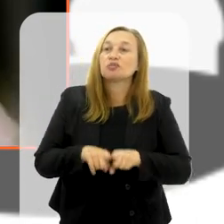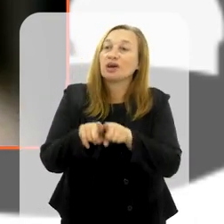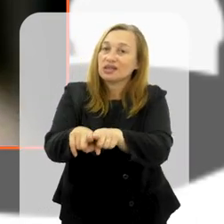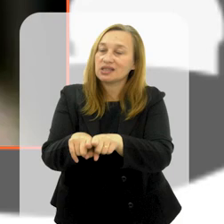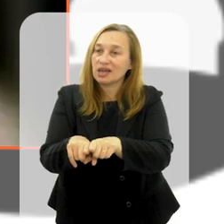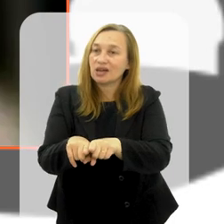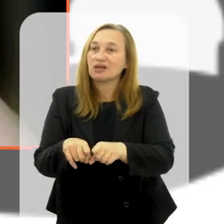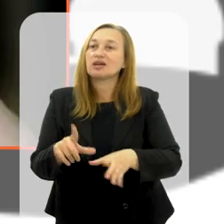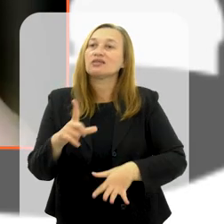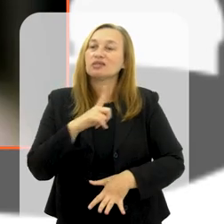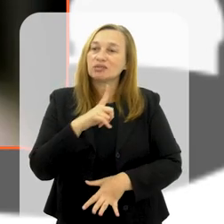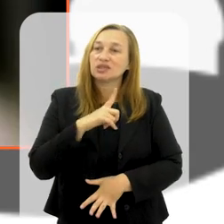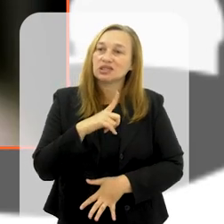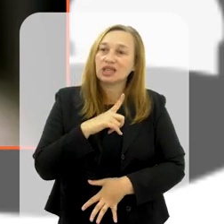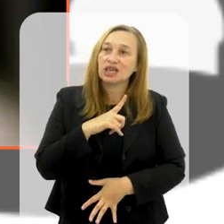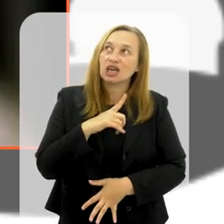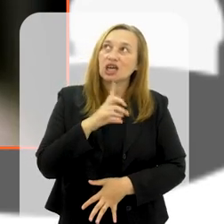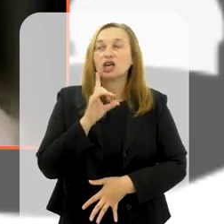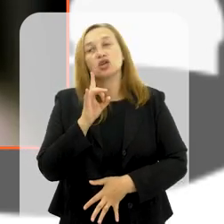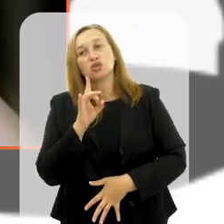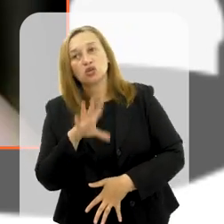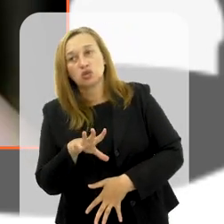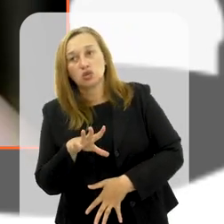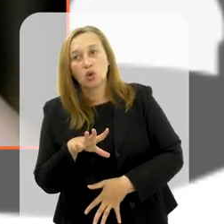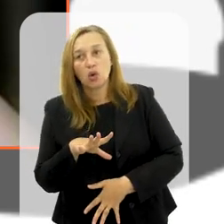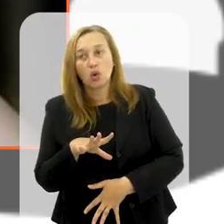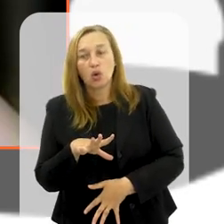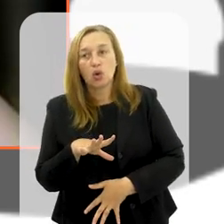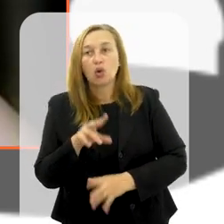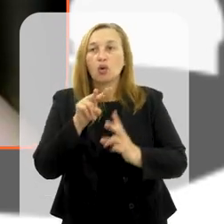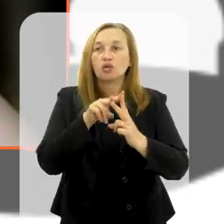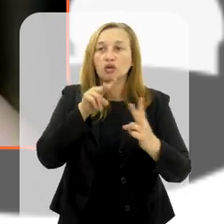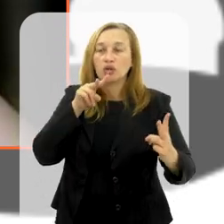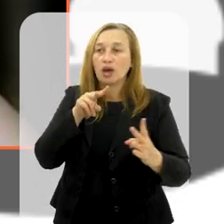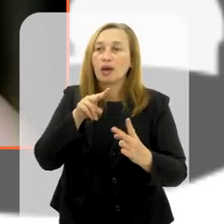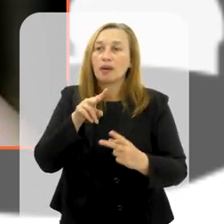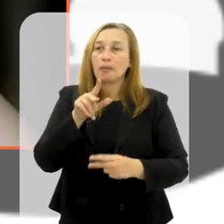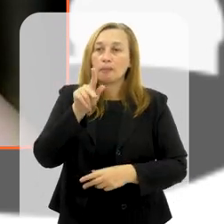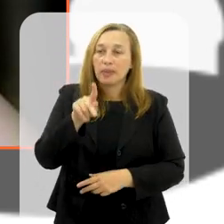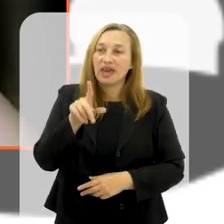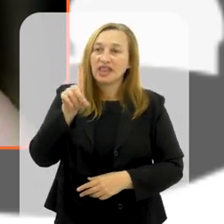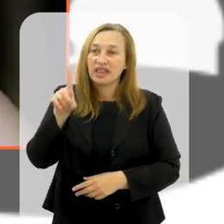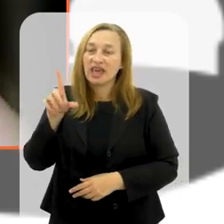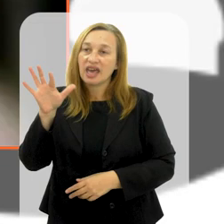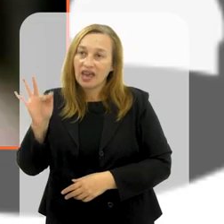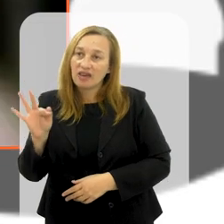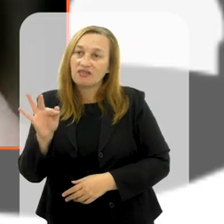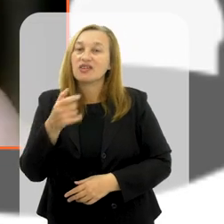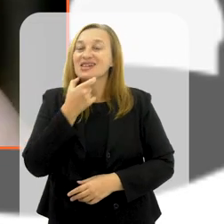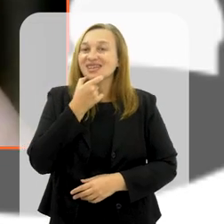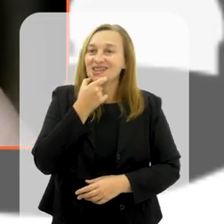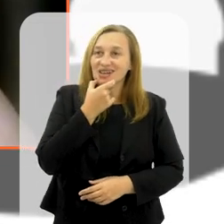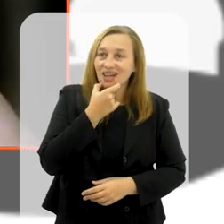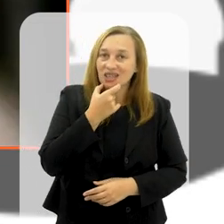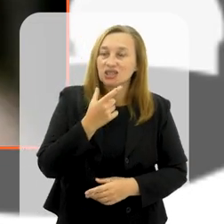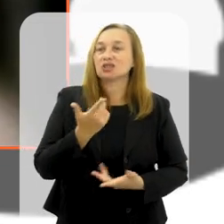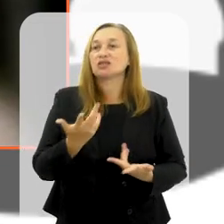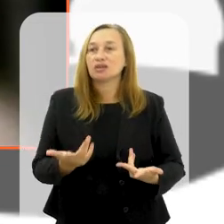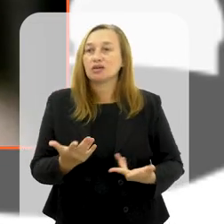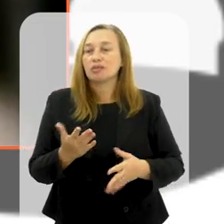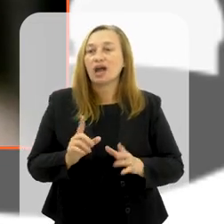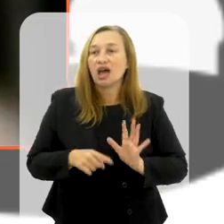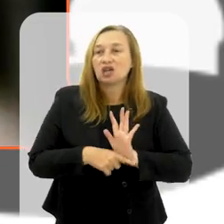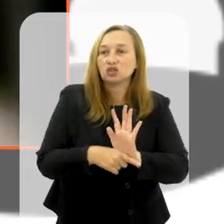parceiros internacionais. Vamos ter aí, no caso, só na versão virtual, em PDF, uma versão em inglês para